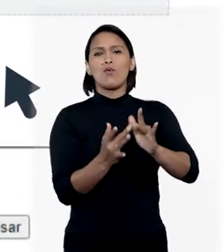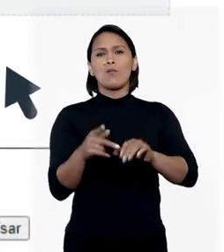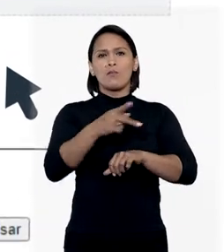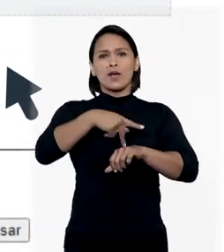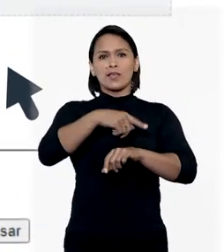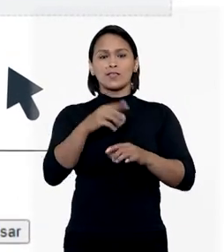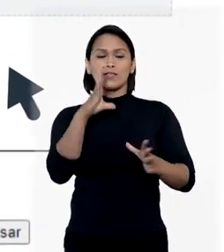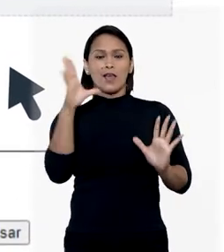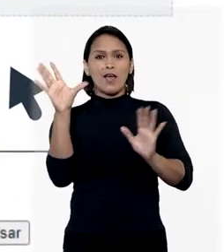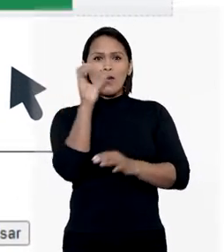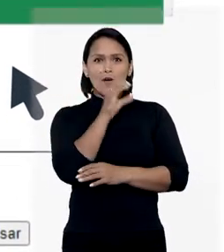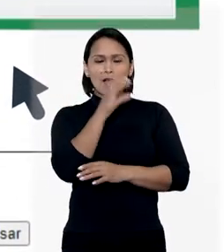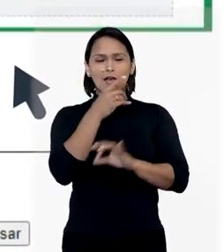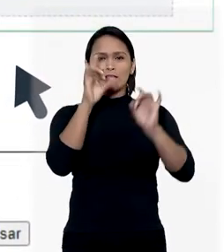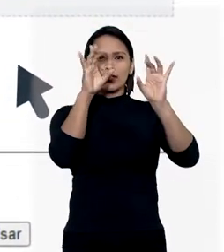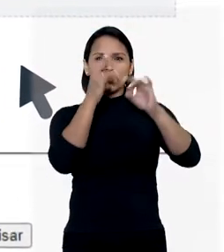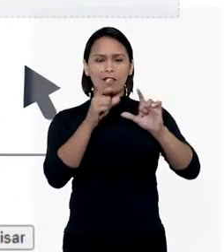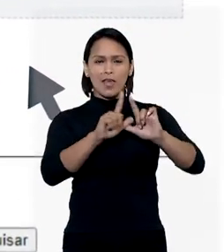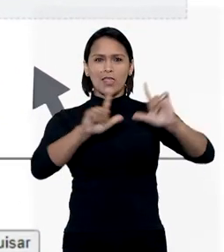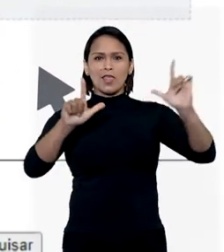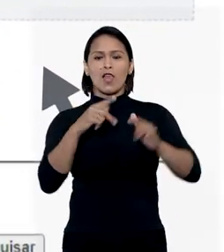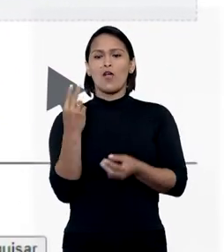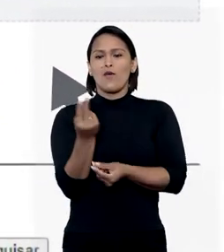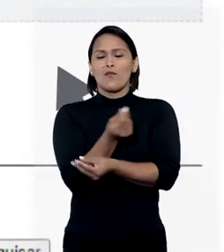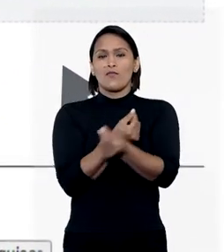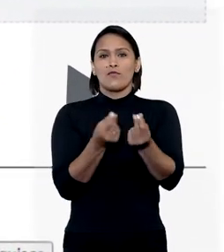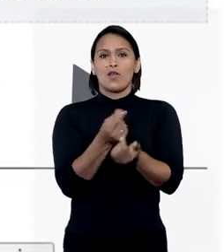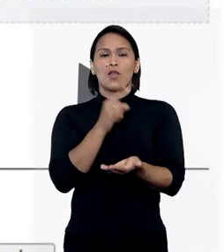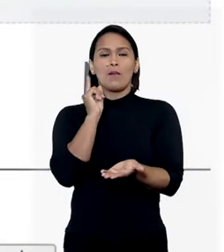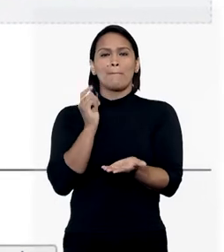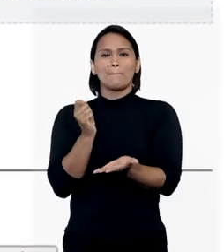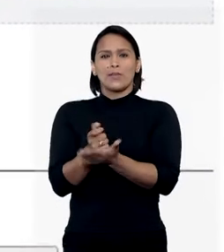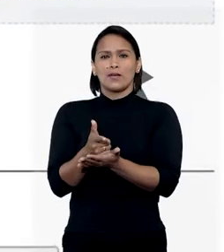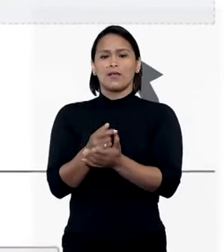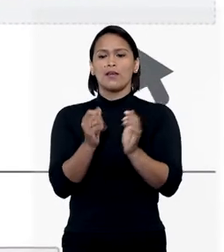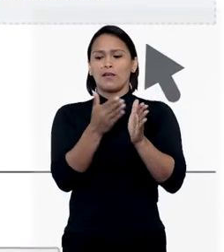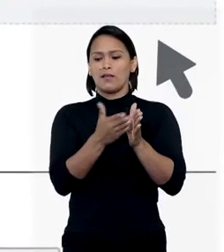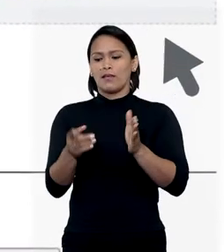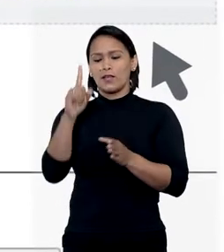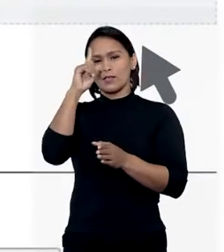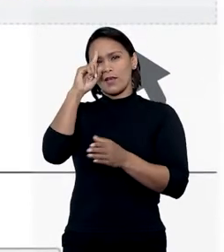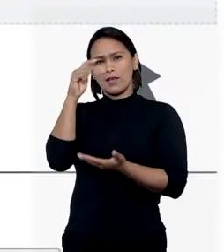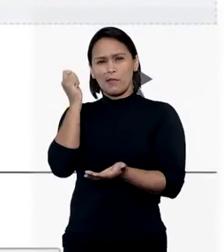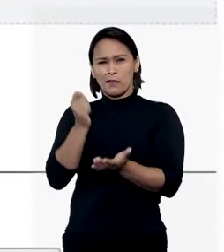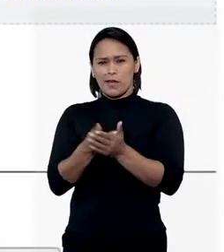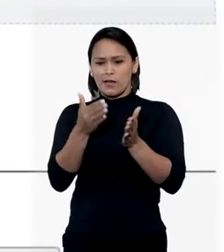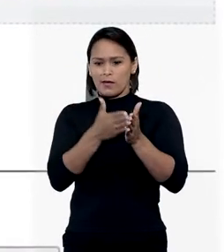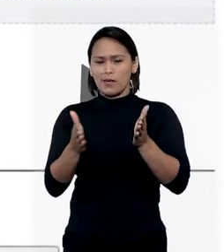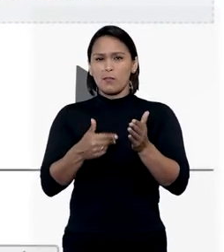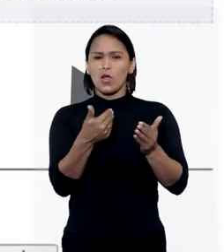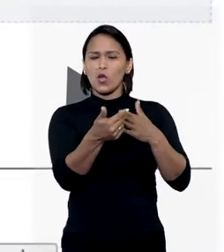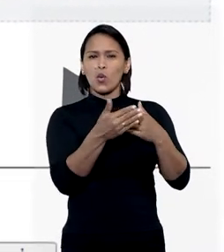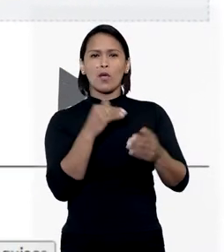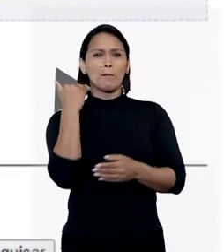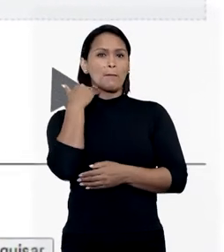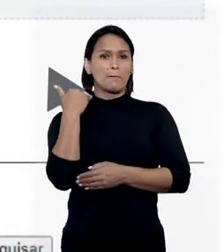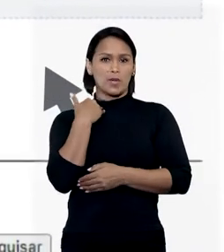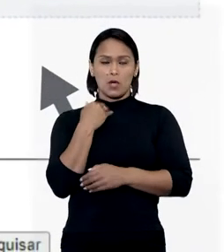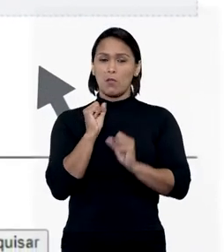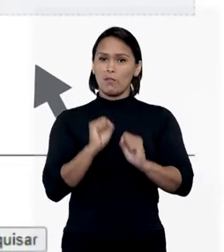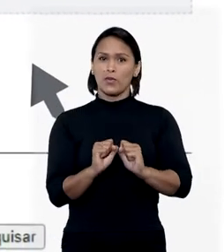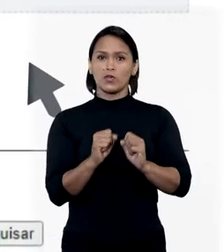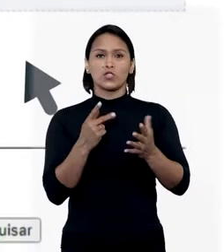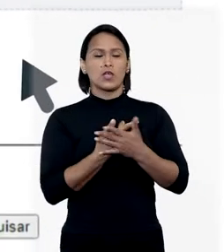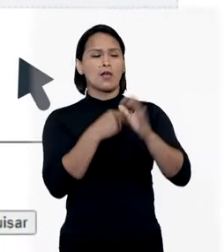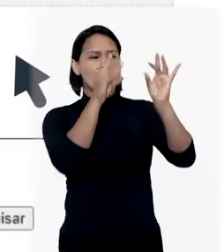Estrangeira. Automaticamente é destacado na tela o valor da cobrança e a data de validade da guia para pagamento em qualquer